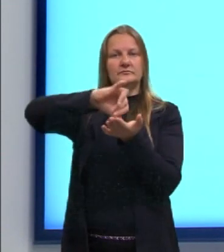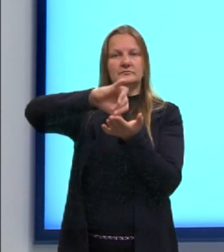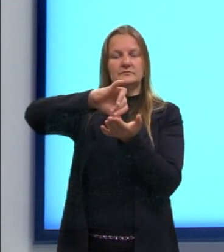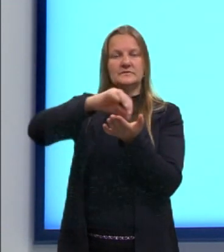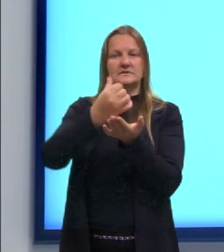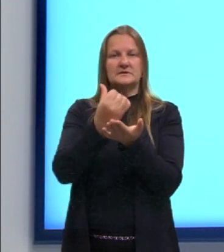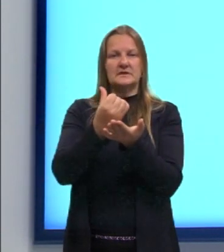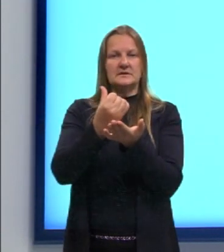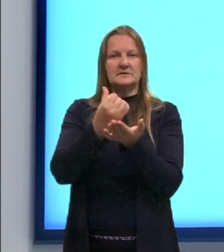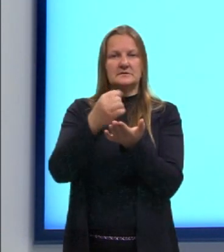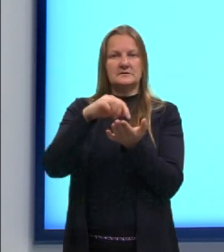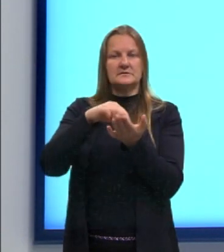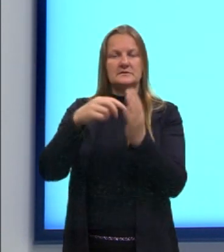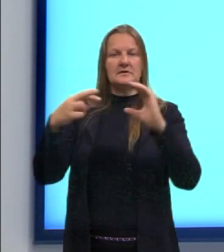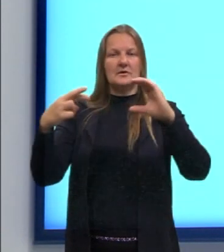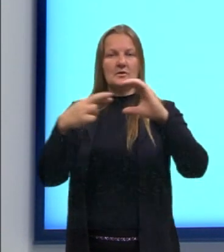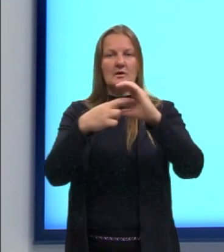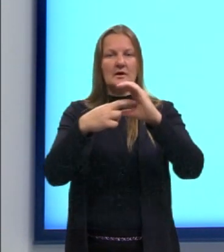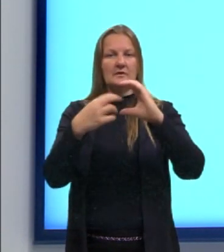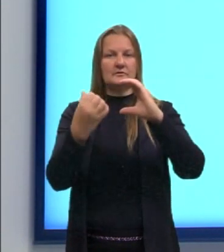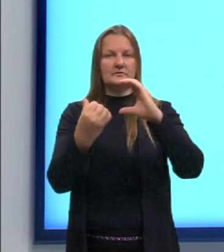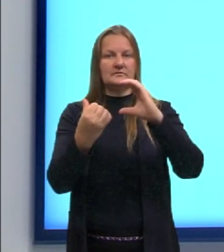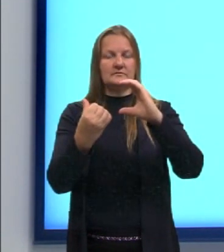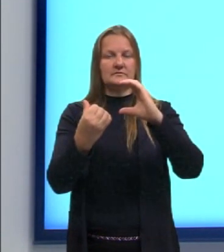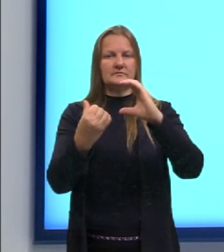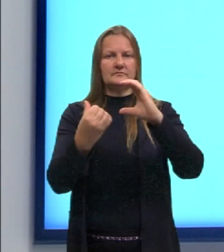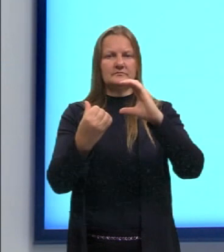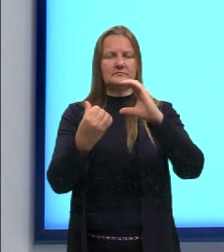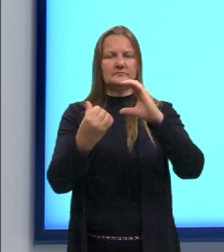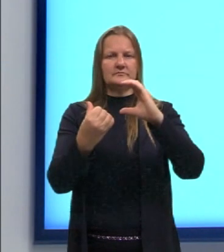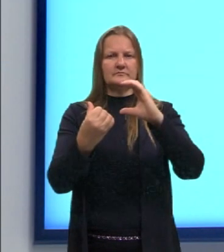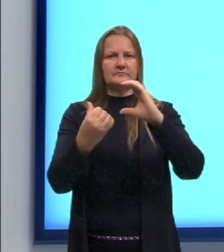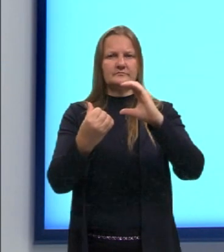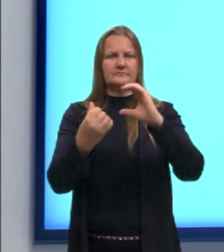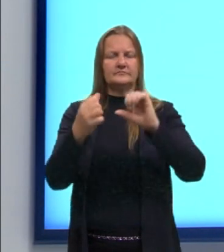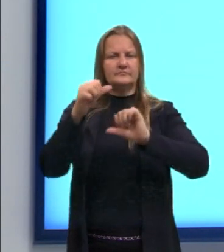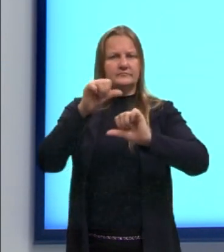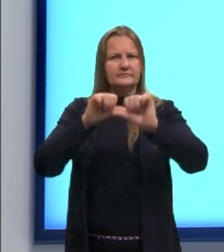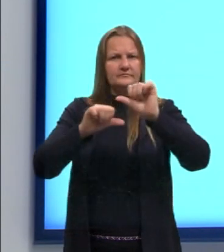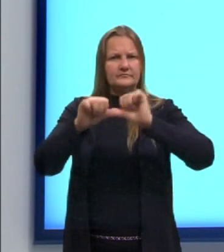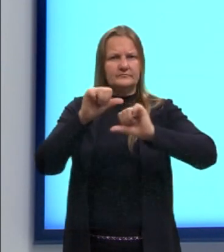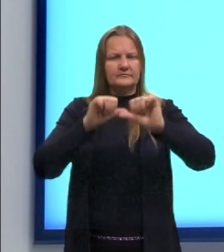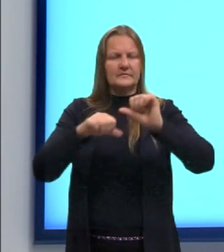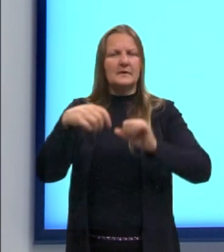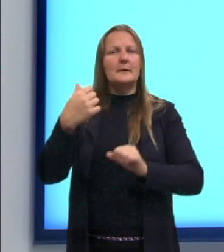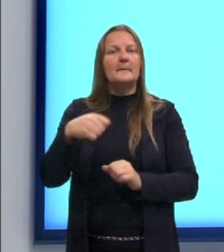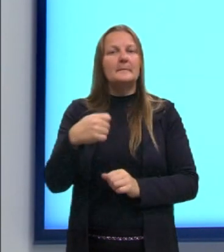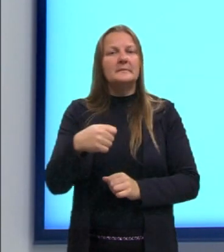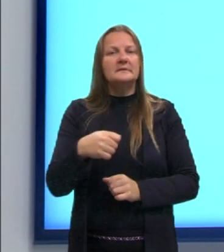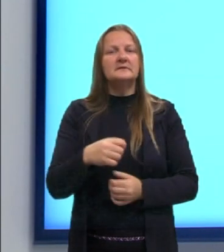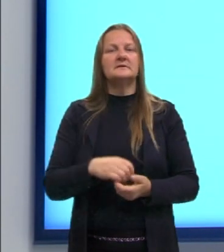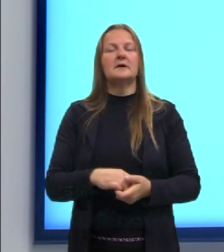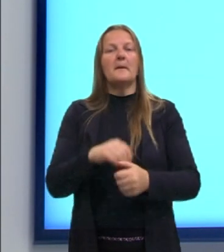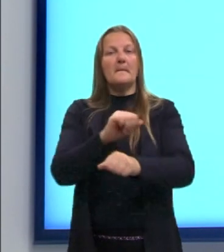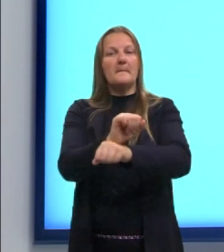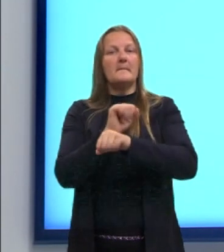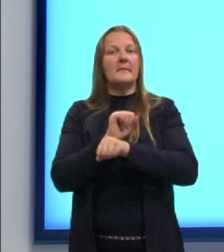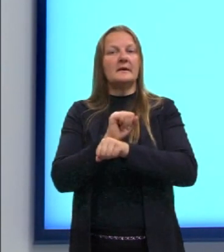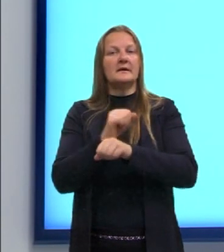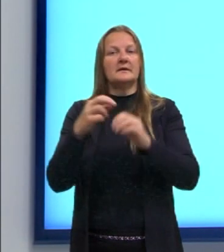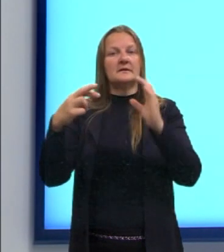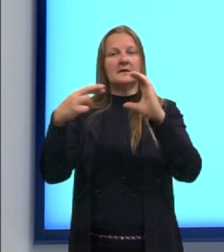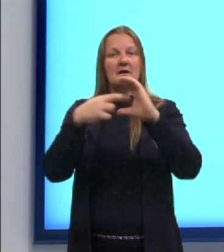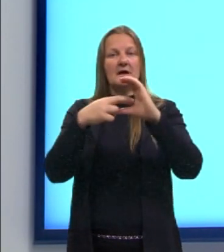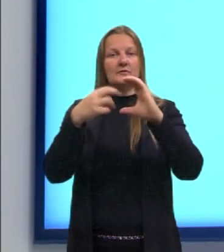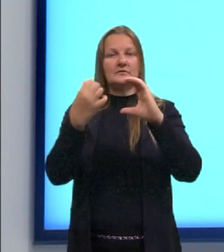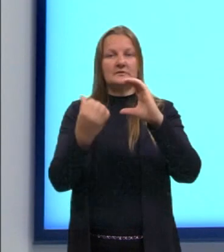6. Quando nós realizarmos, né, essa transição, nós precisamos parar novamente no raio igual a